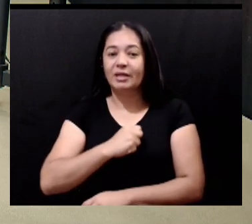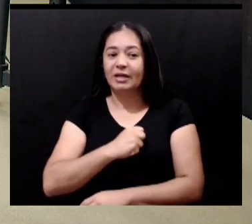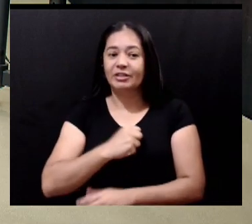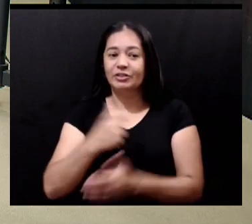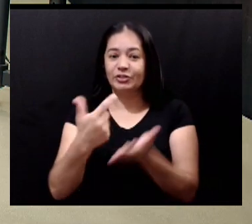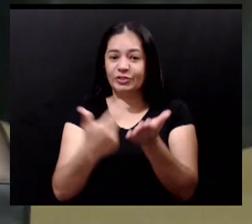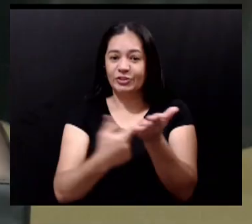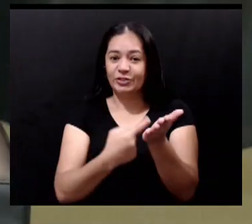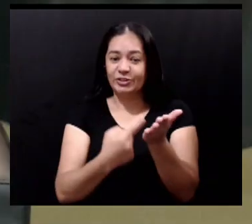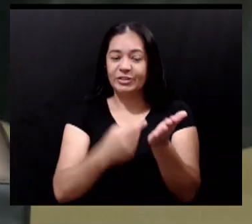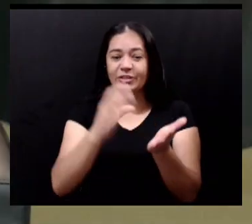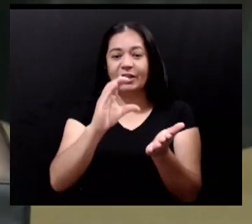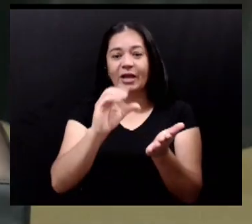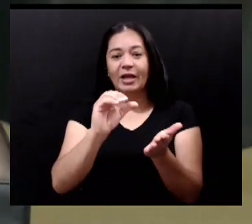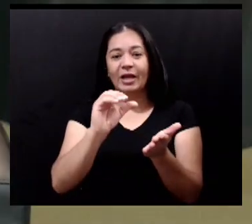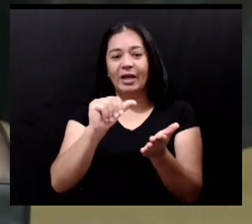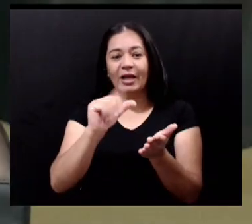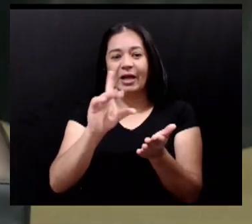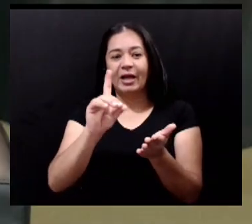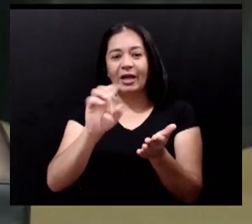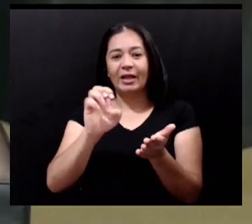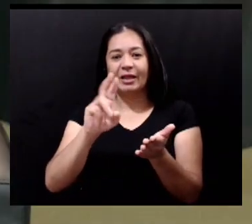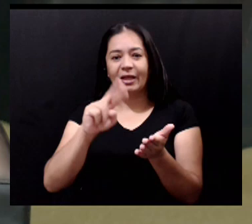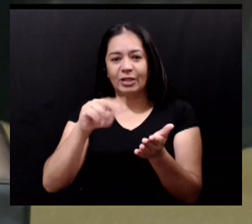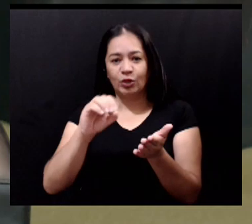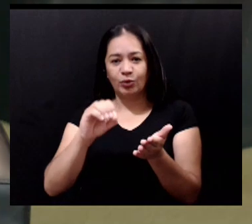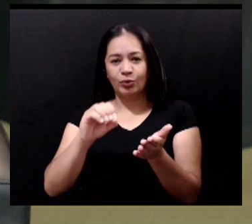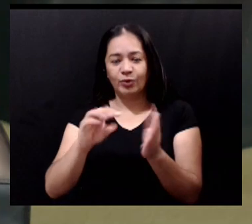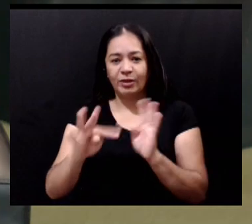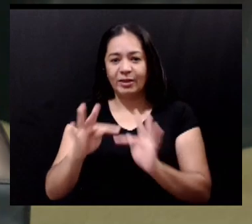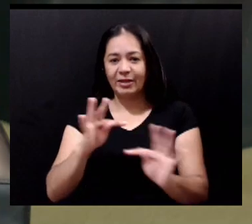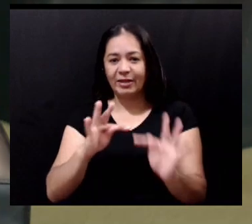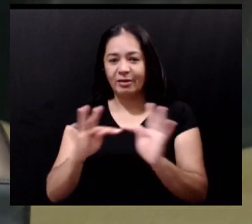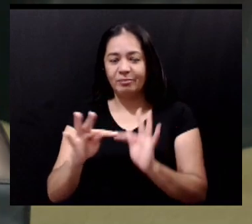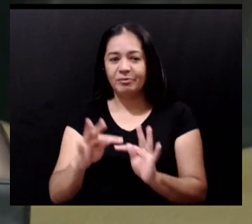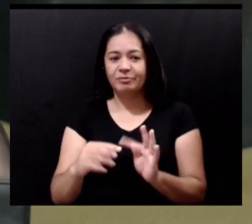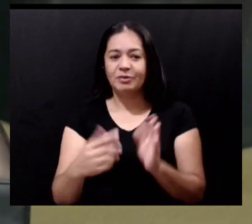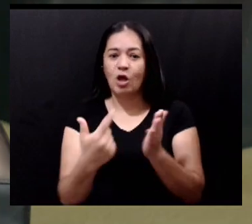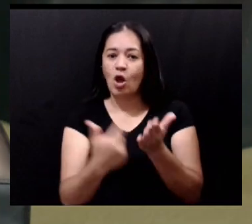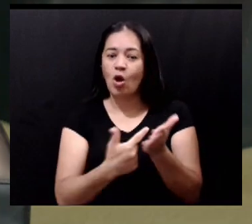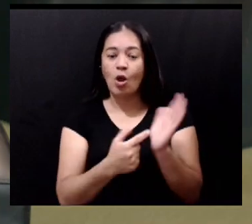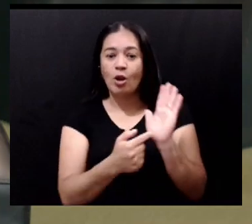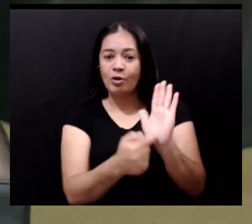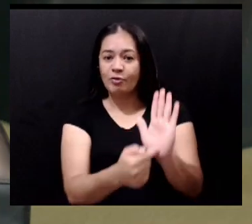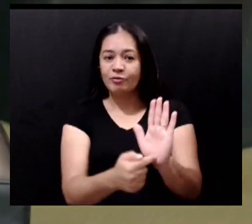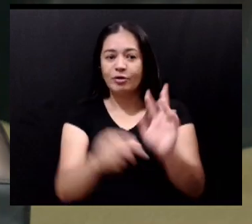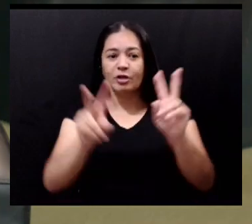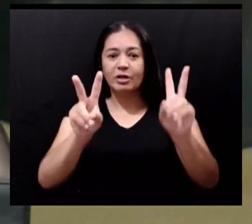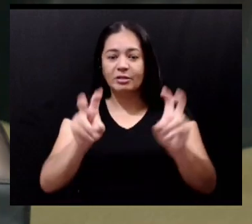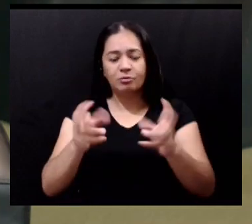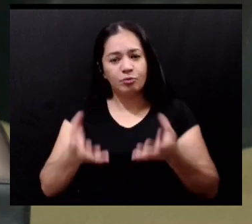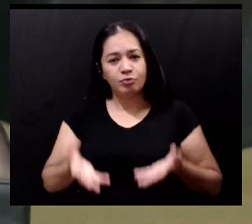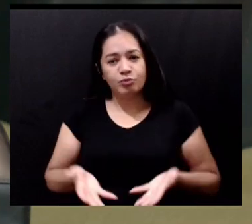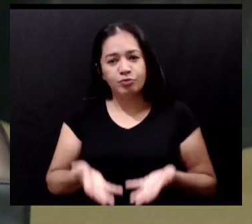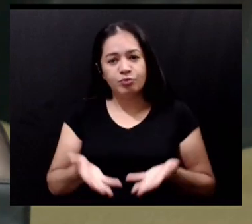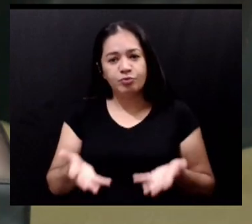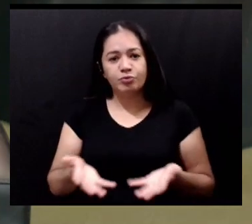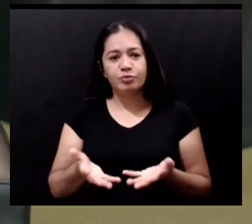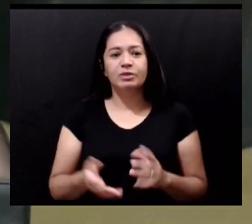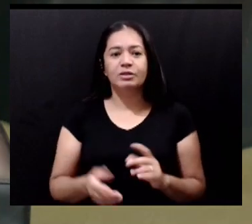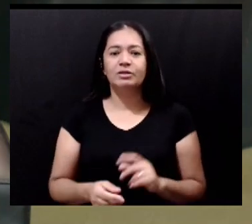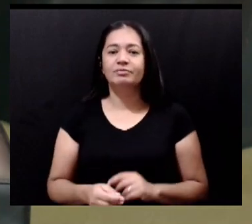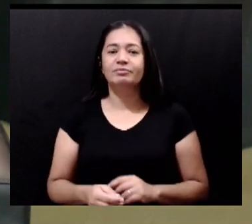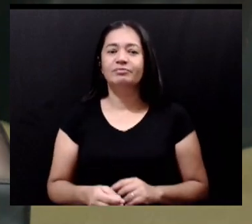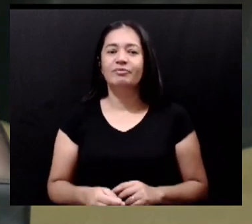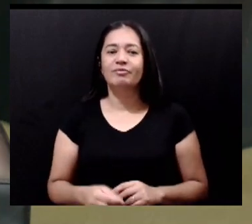só, olha esse livro aqui, é o livro da Júlia, e é sobre a motivação desse livro que eu pergunto para